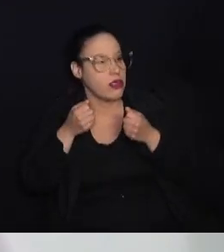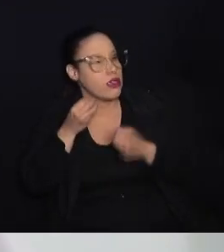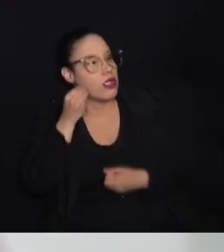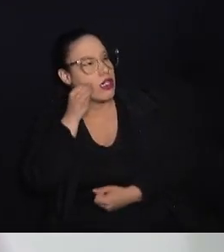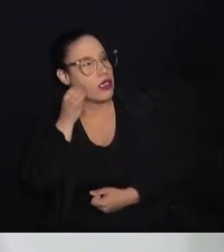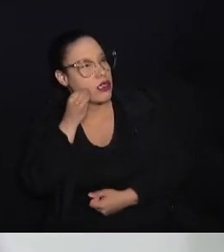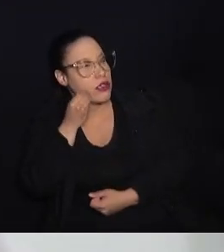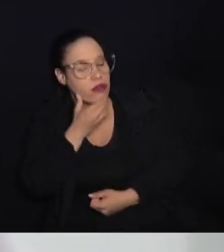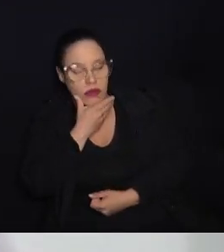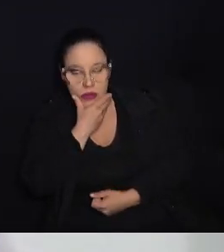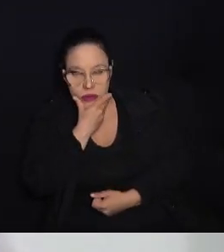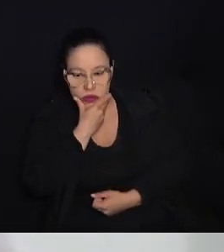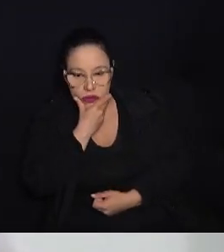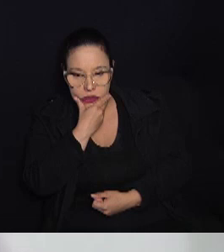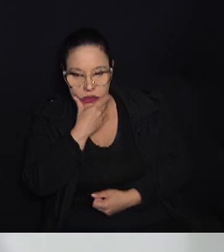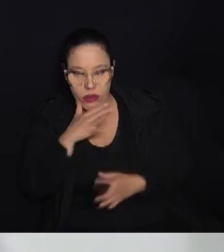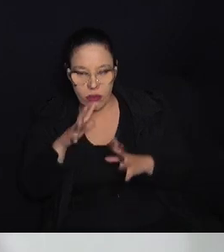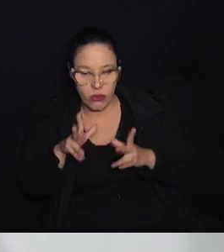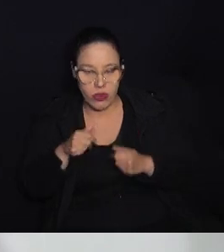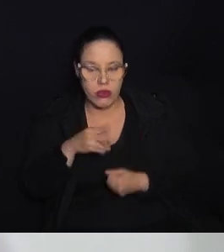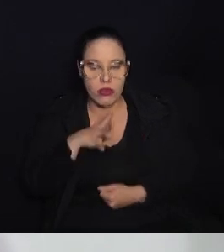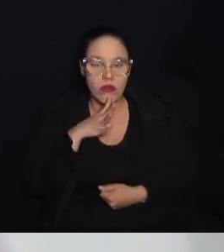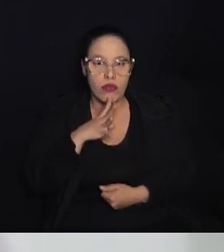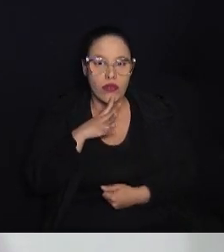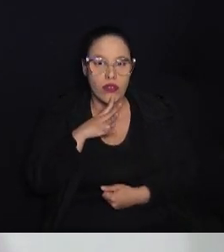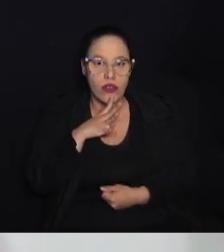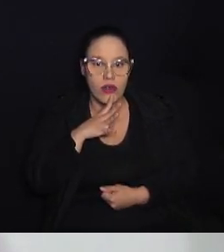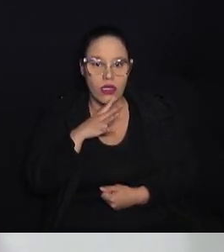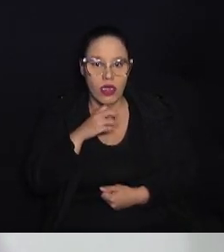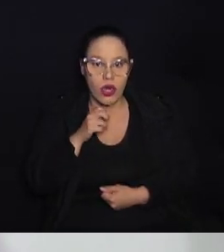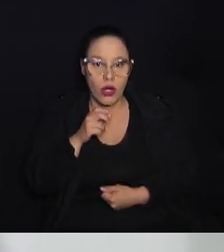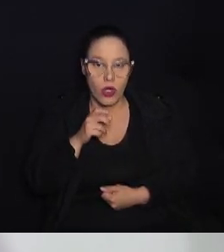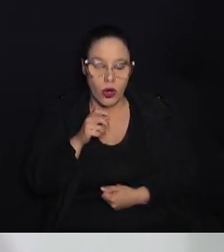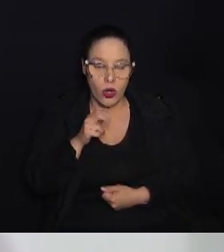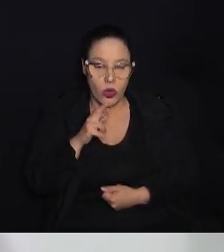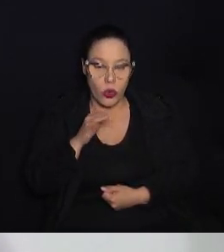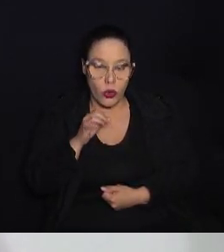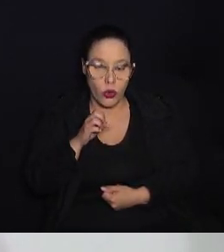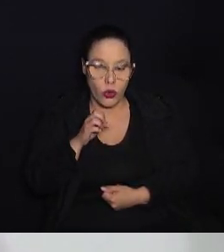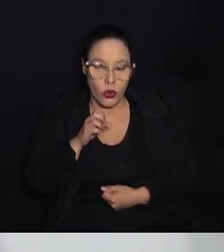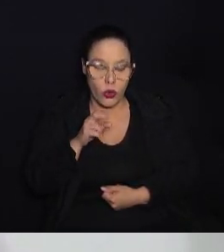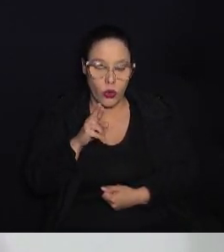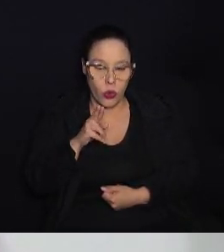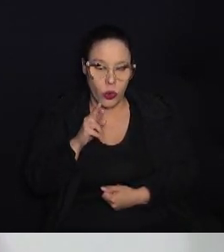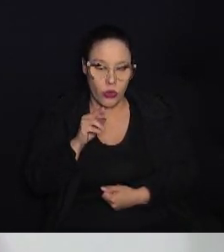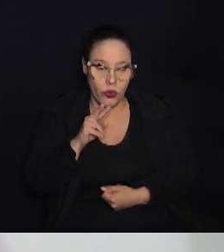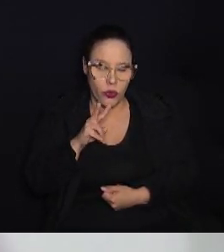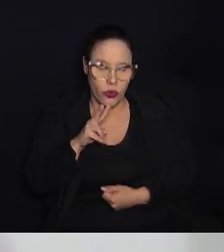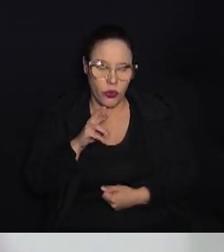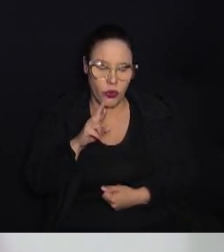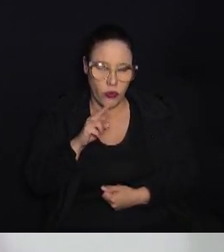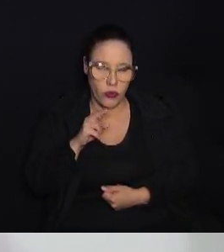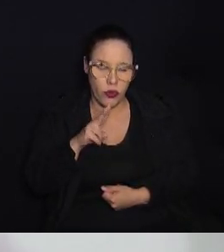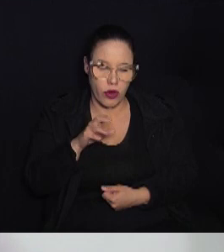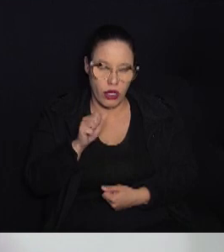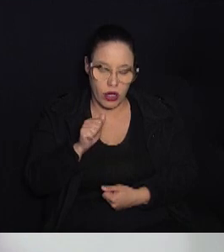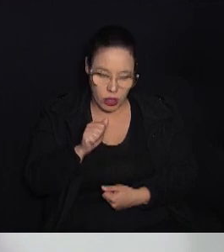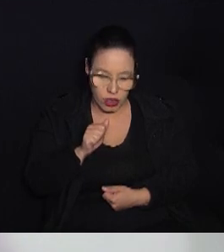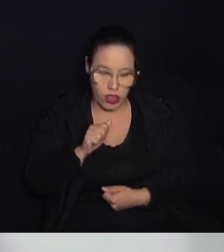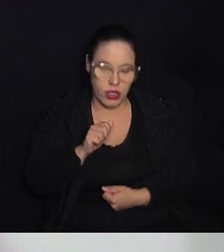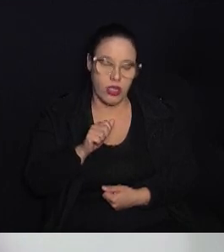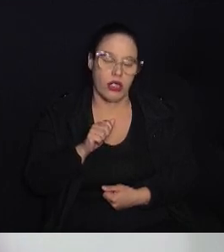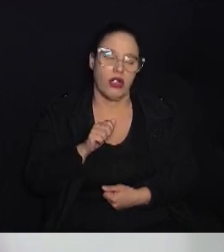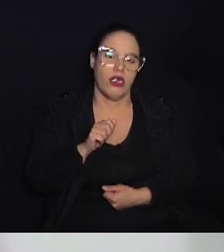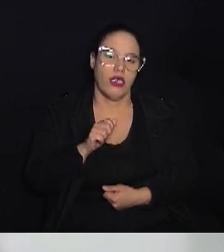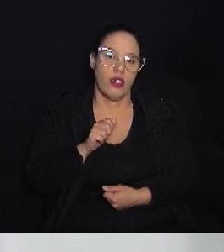Então, esse teste é um teste que muita gente conhece até como curva glicêmica, mas o nome correto dele é o teste de